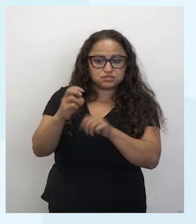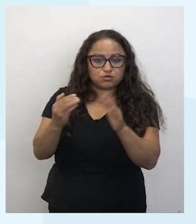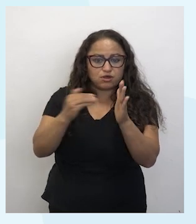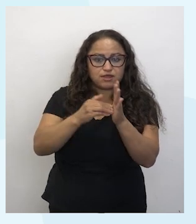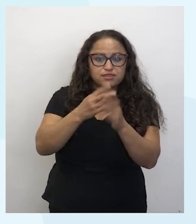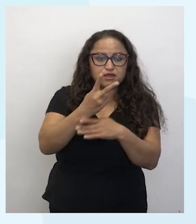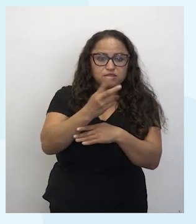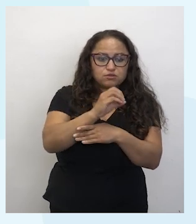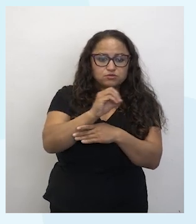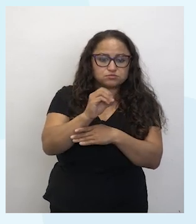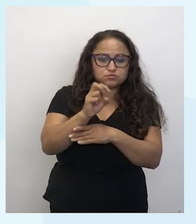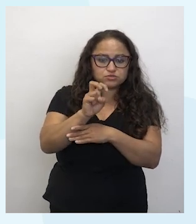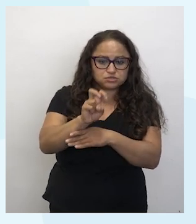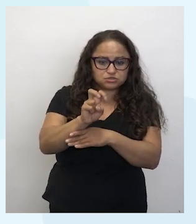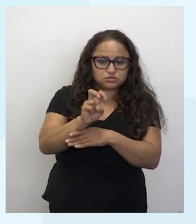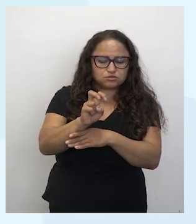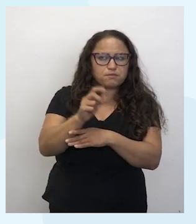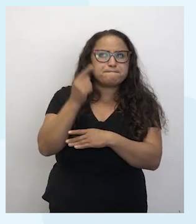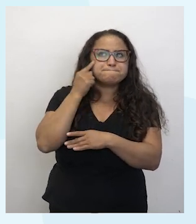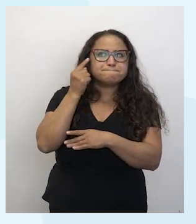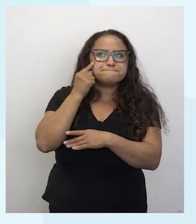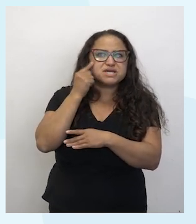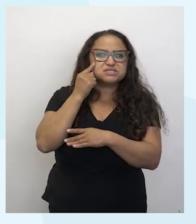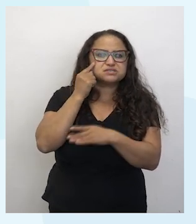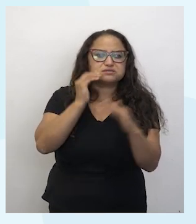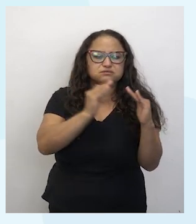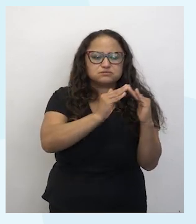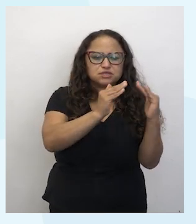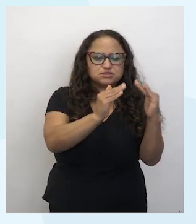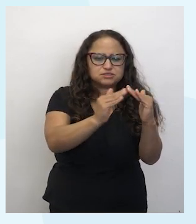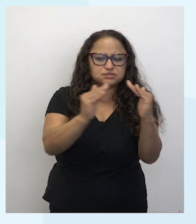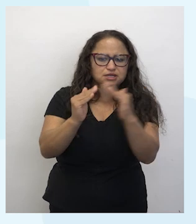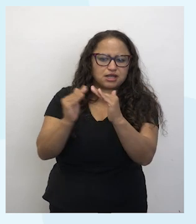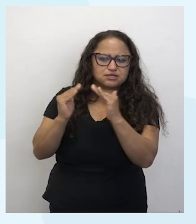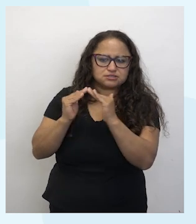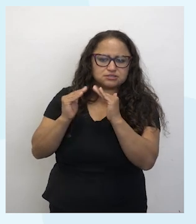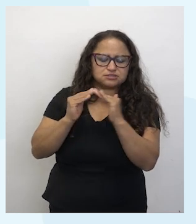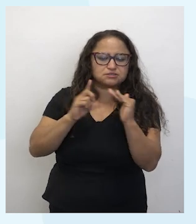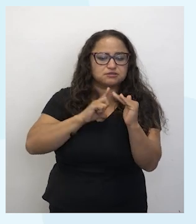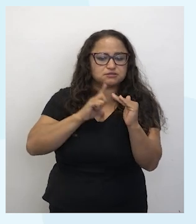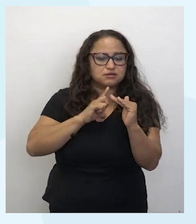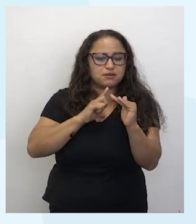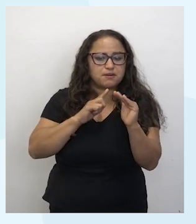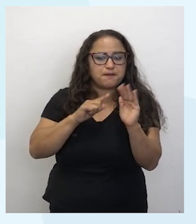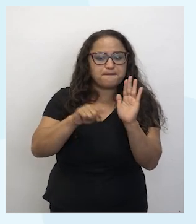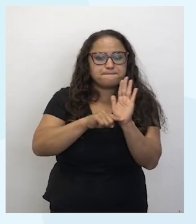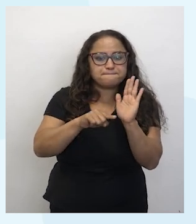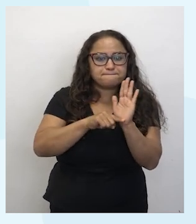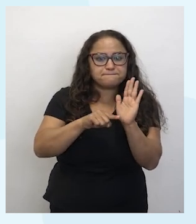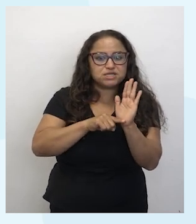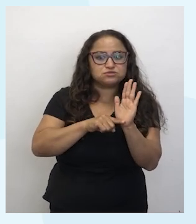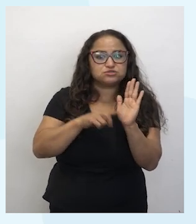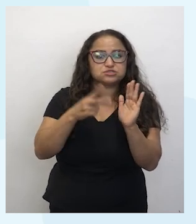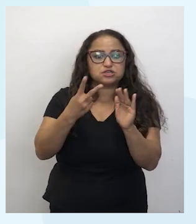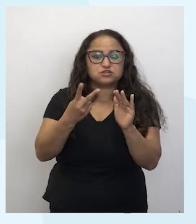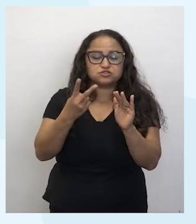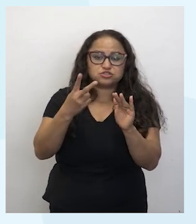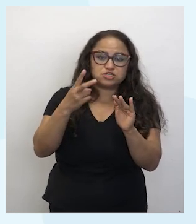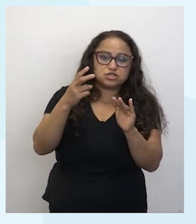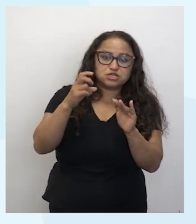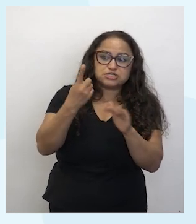por exemplo, né, que pensando nos consumidores residenciais, né, saímos de um pouco menos de 50 gigawatts-hora